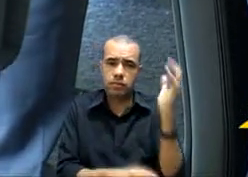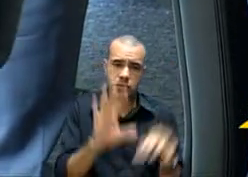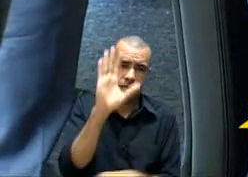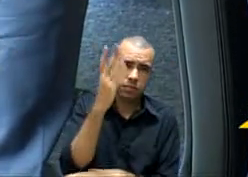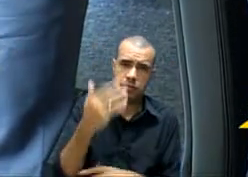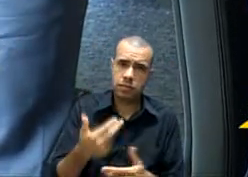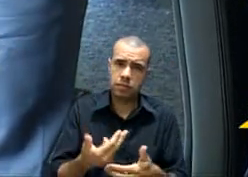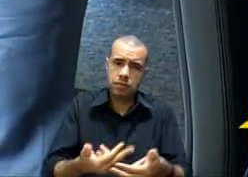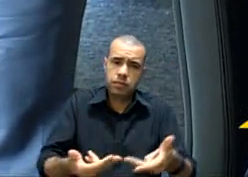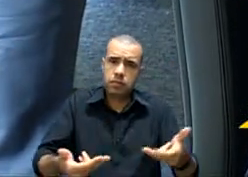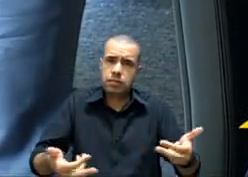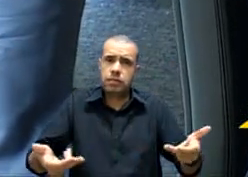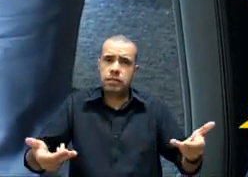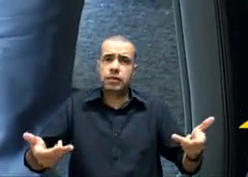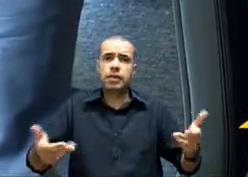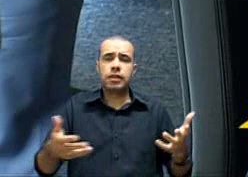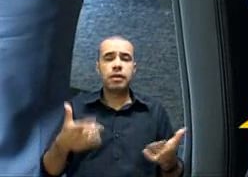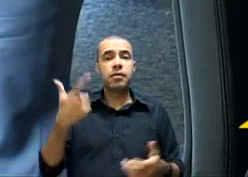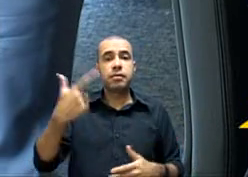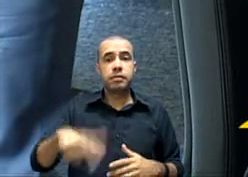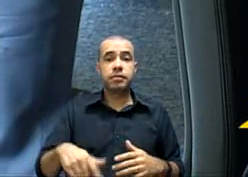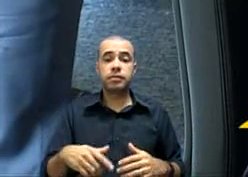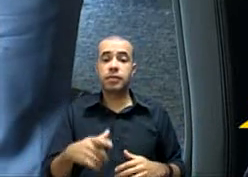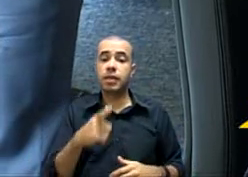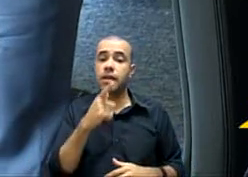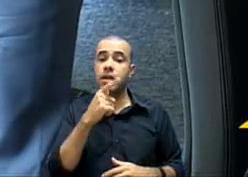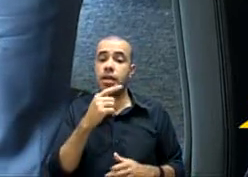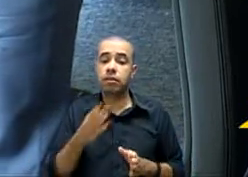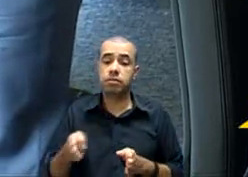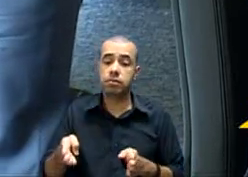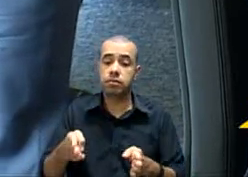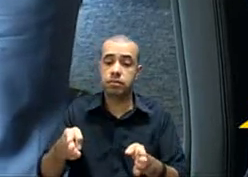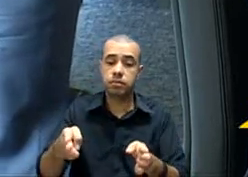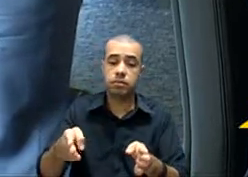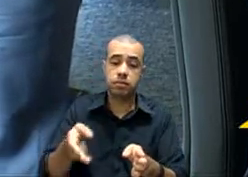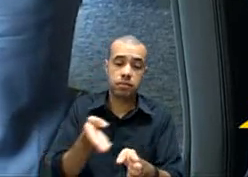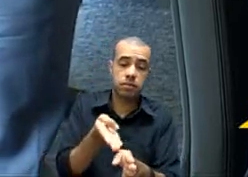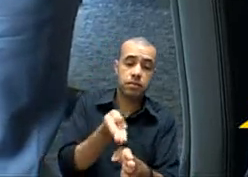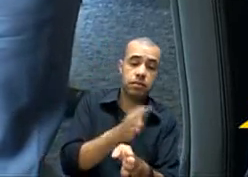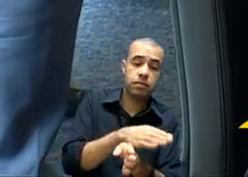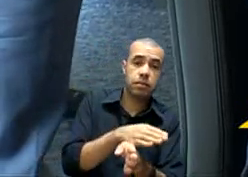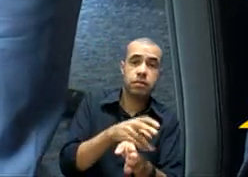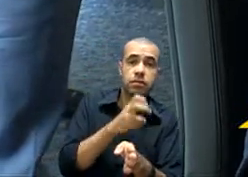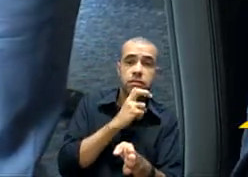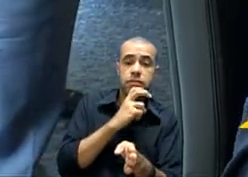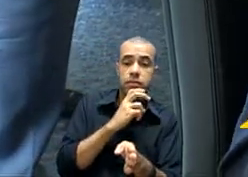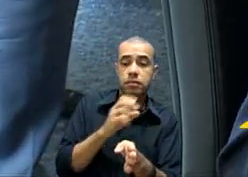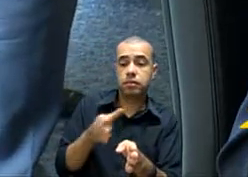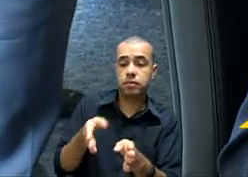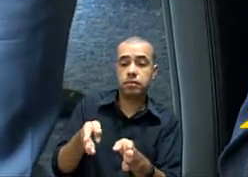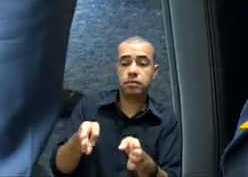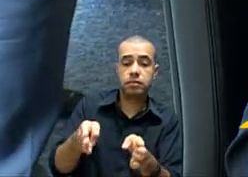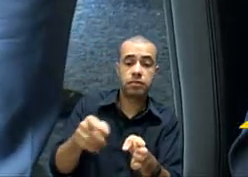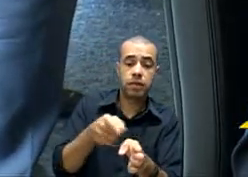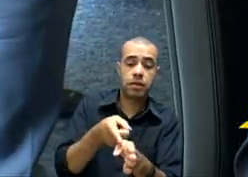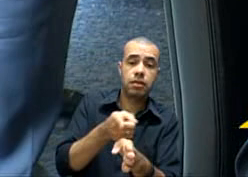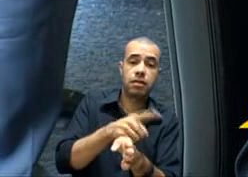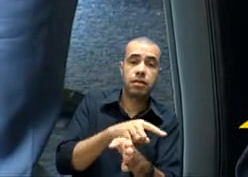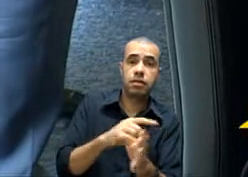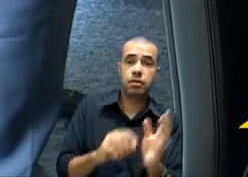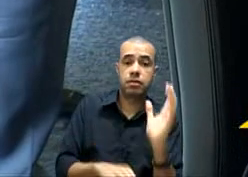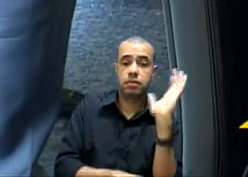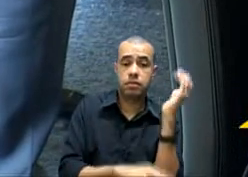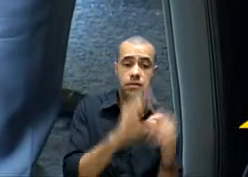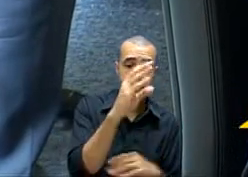biodiversidade, sobretudo na margem do rio Sorocaba. Esse, inclusive, foi um projeto construído